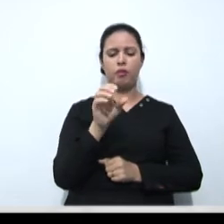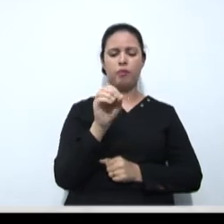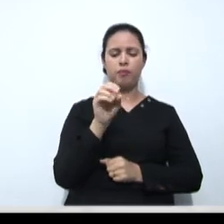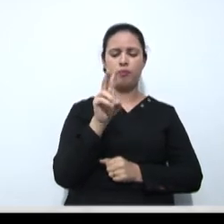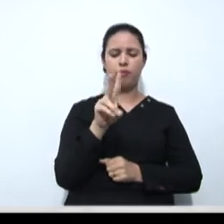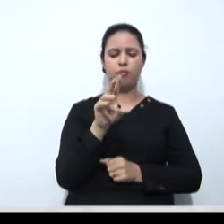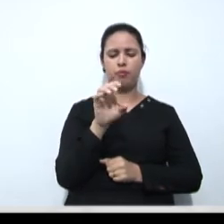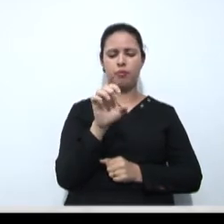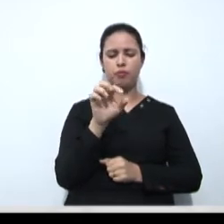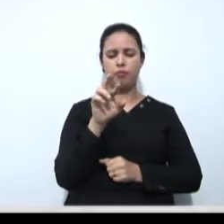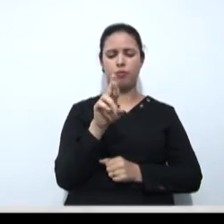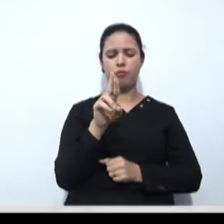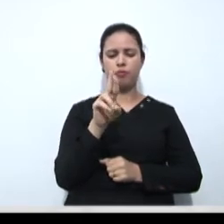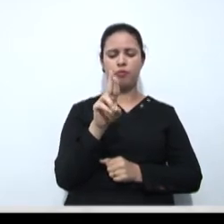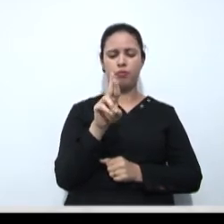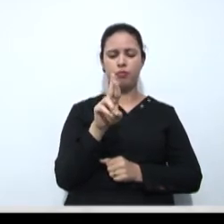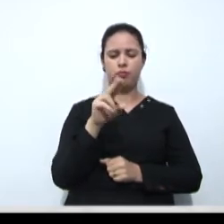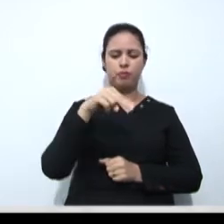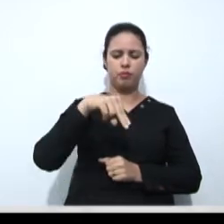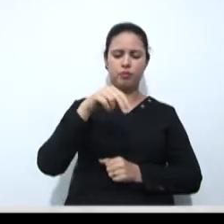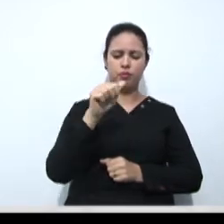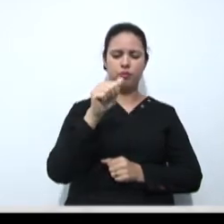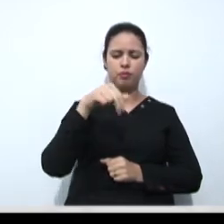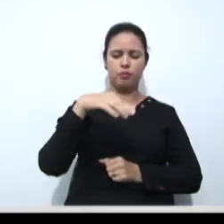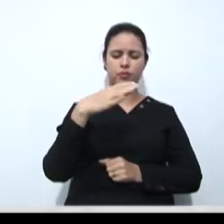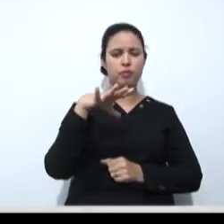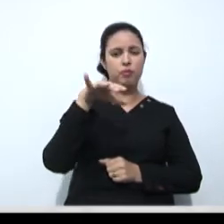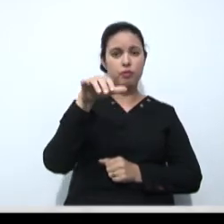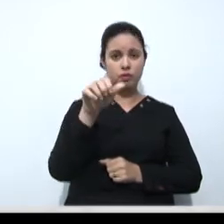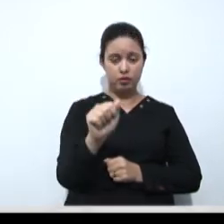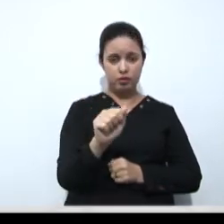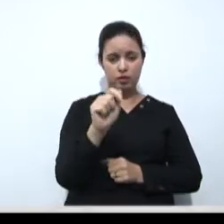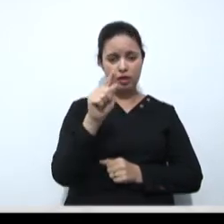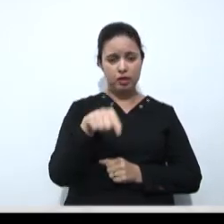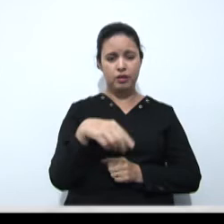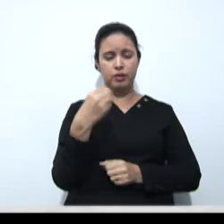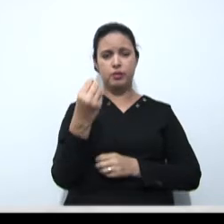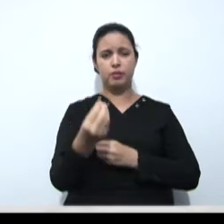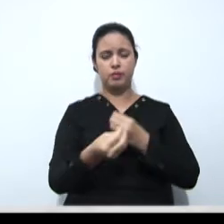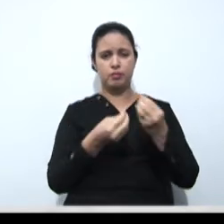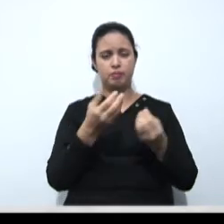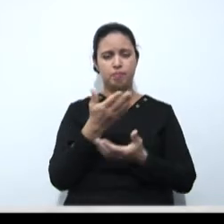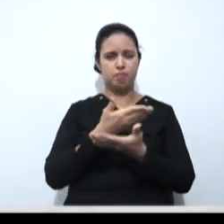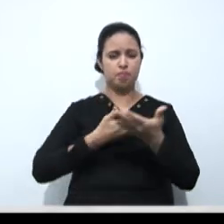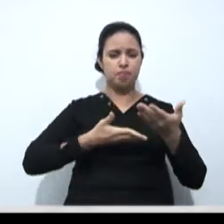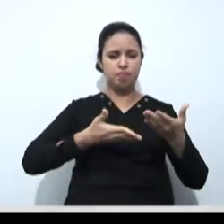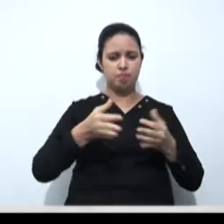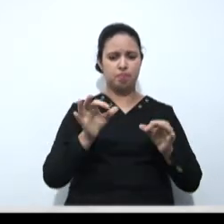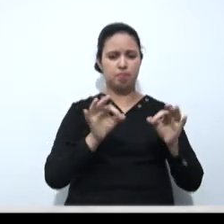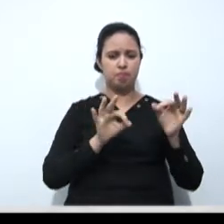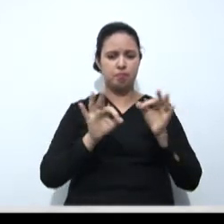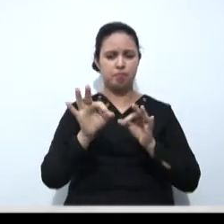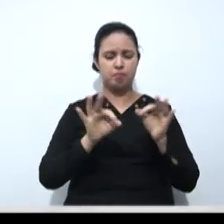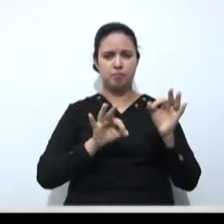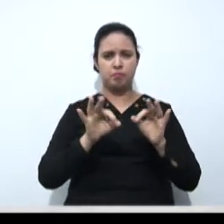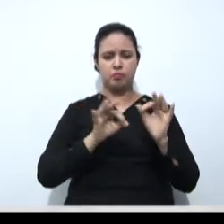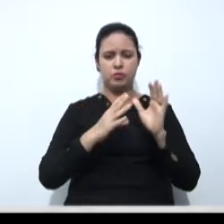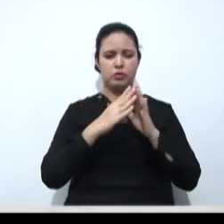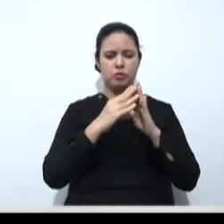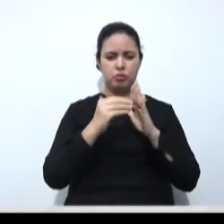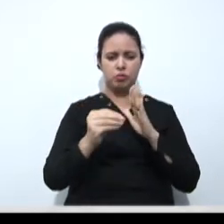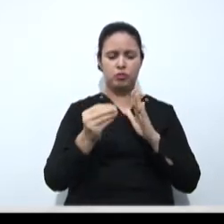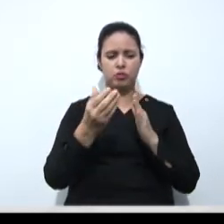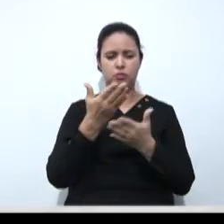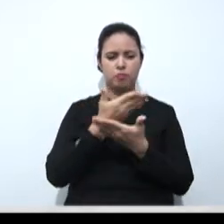E a gente viu a governança num outro bloco dessa aula. É a forma de coordenação e padrão de